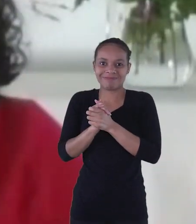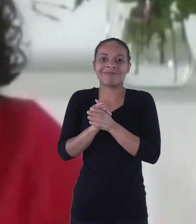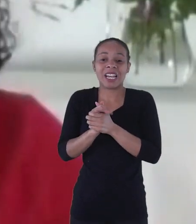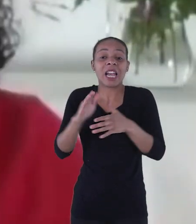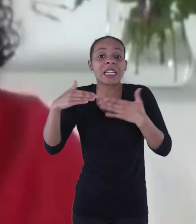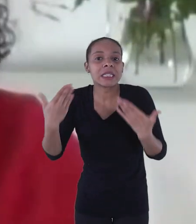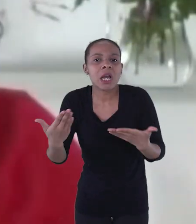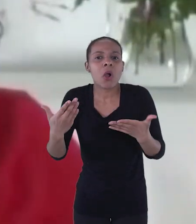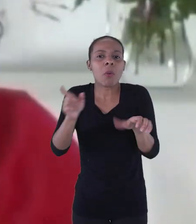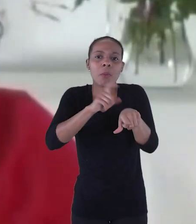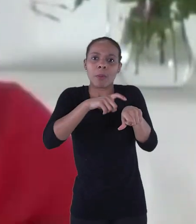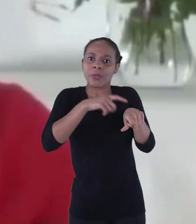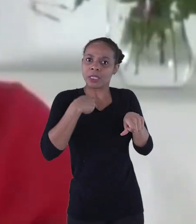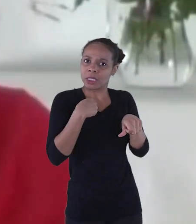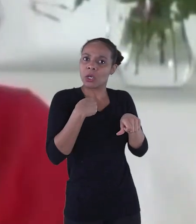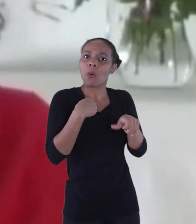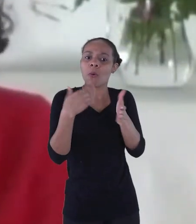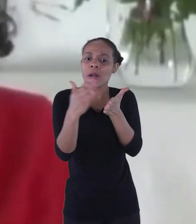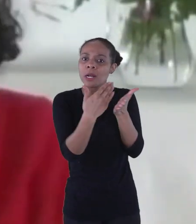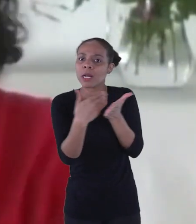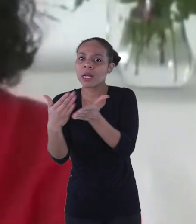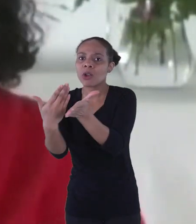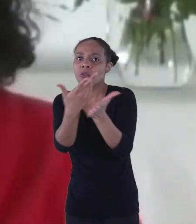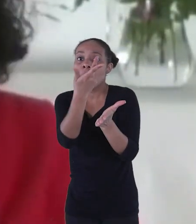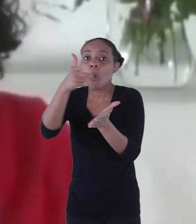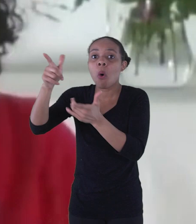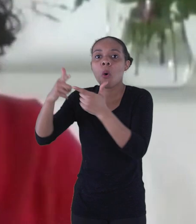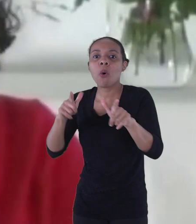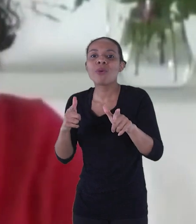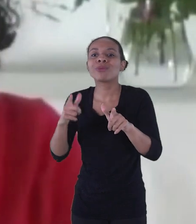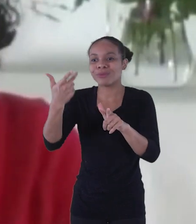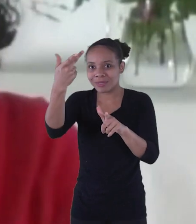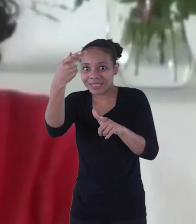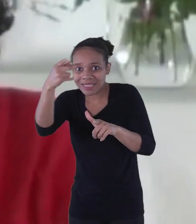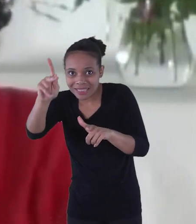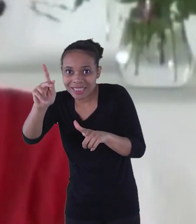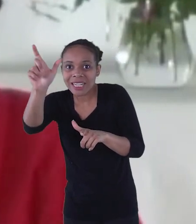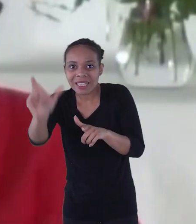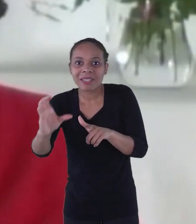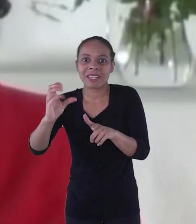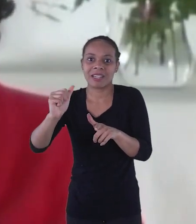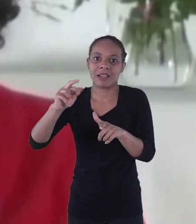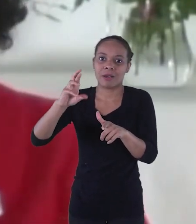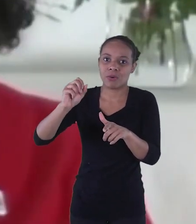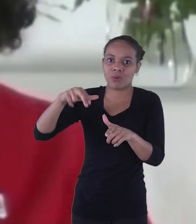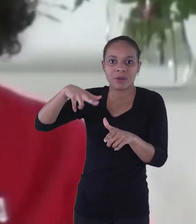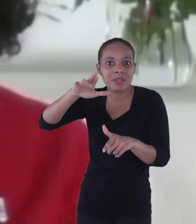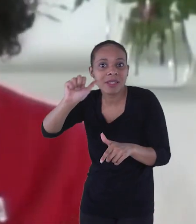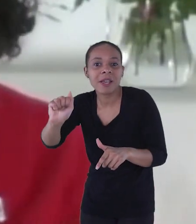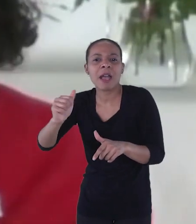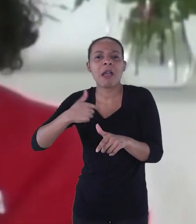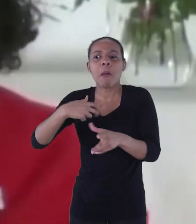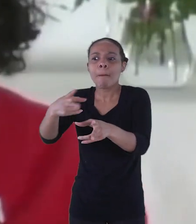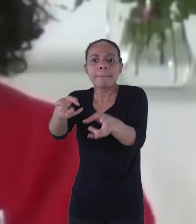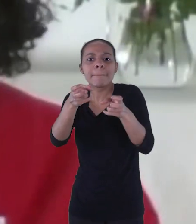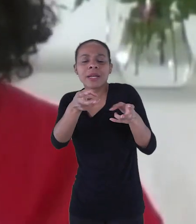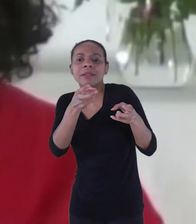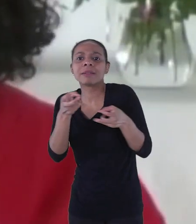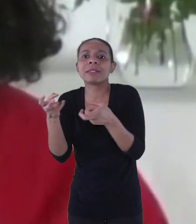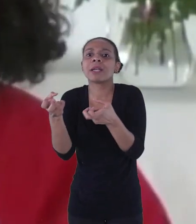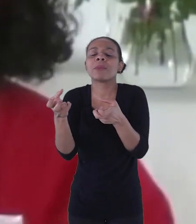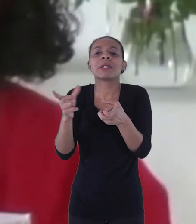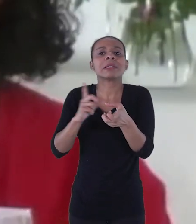quando eu passo para as outras obras da Carolina, eu vejo que não existiria uma Carolina com uma consciência surgida